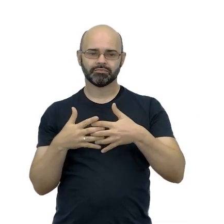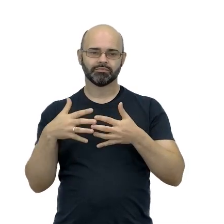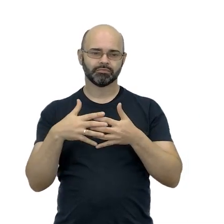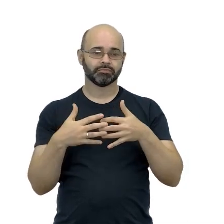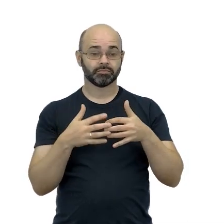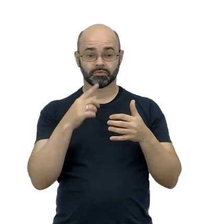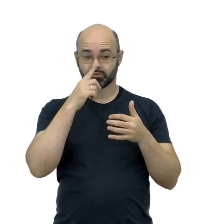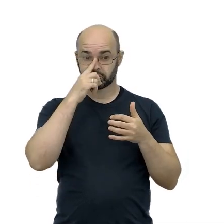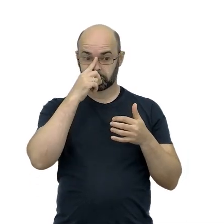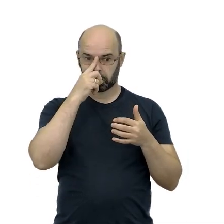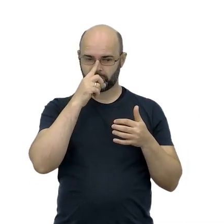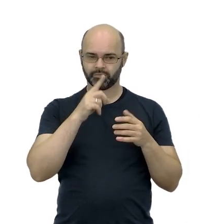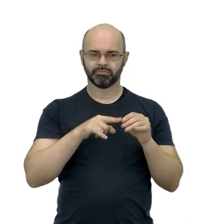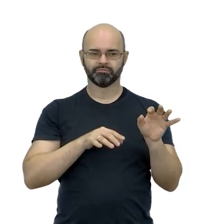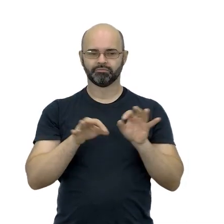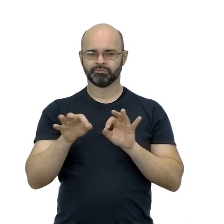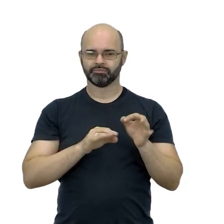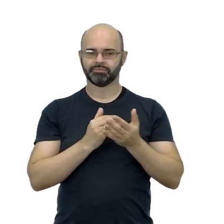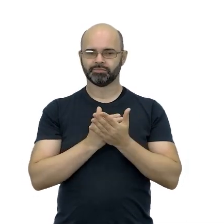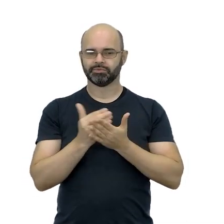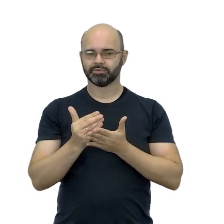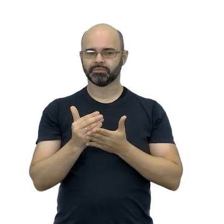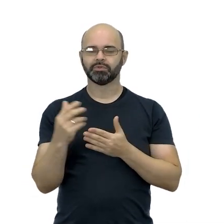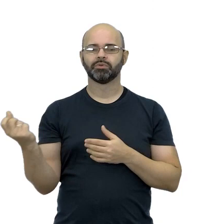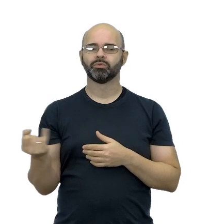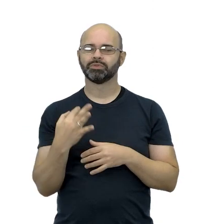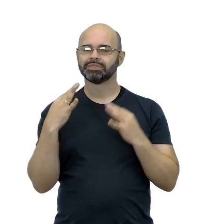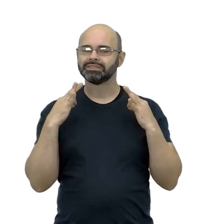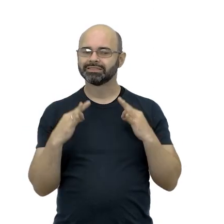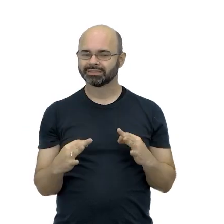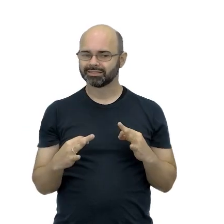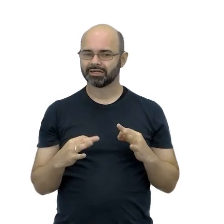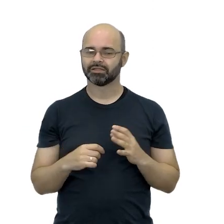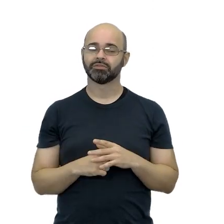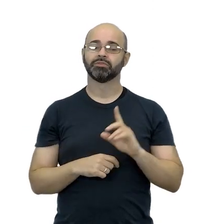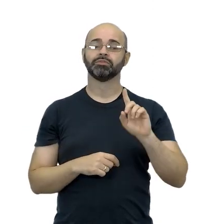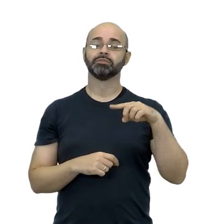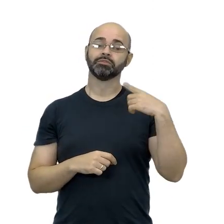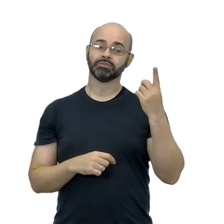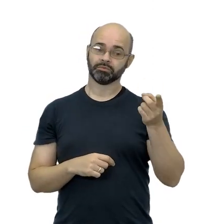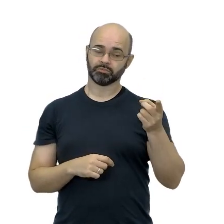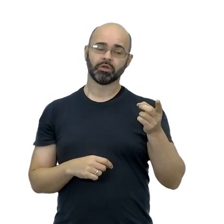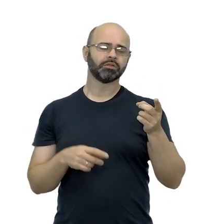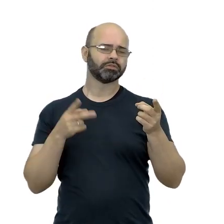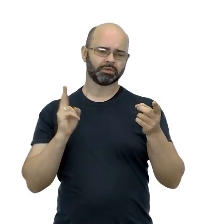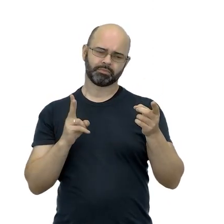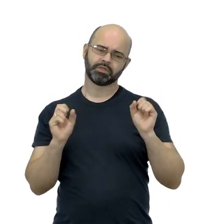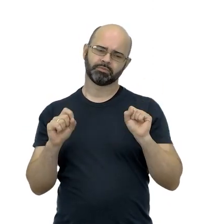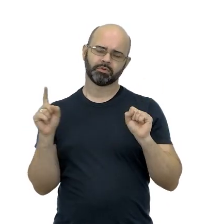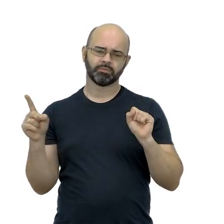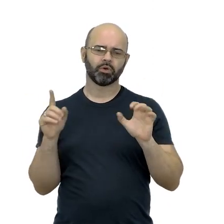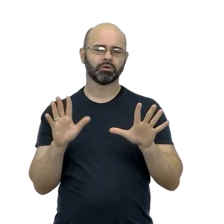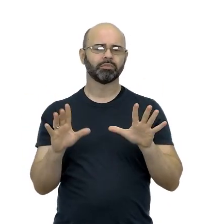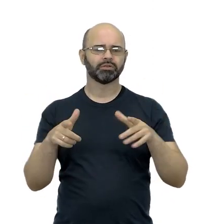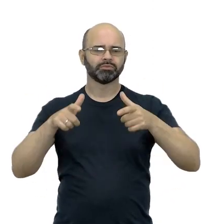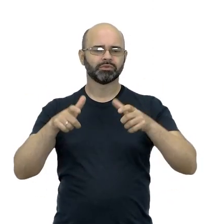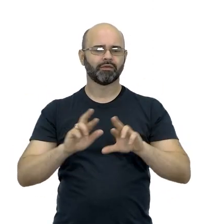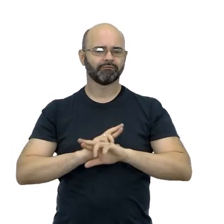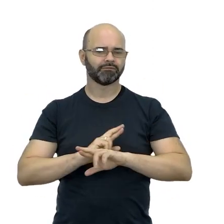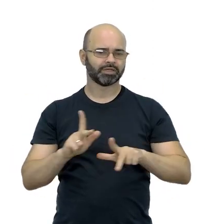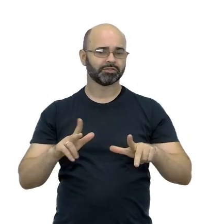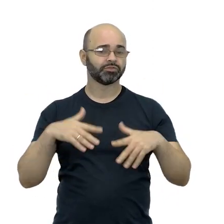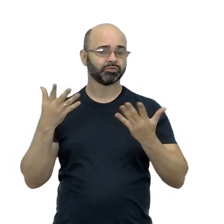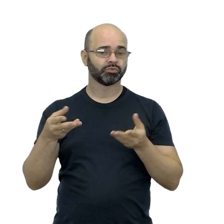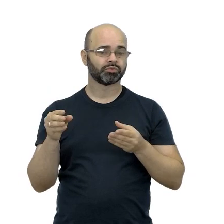contar as figuras, marcar, ver a quantidade certinha e depois, às vezes pode ter a mesma figura, mas como ela está em lugar diferente, na hora de